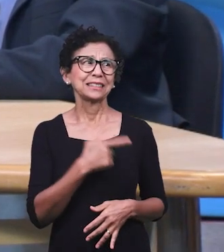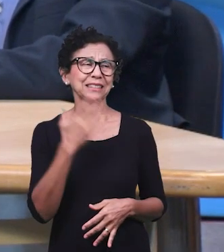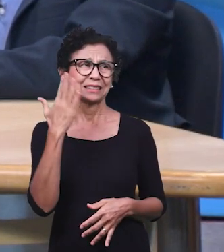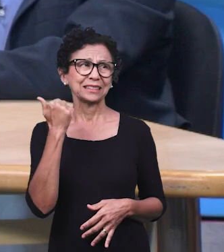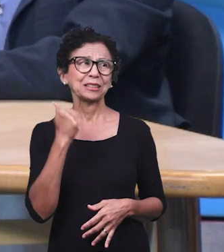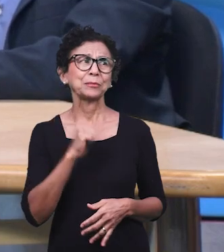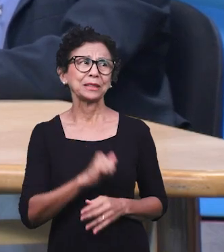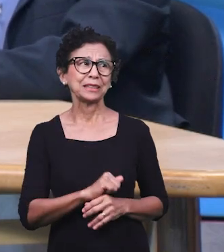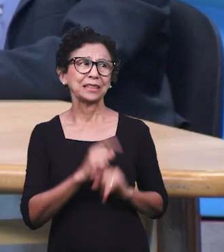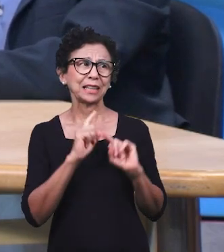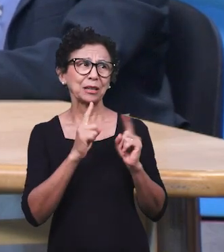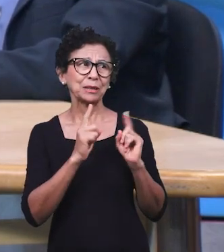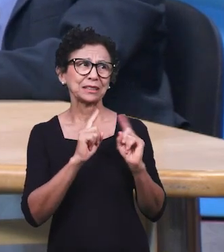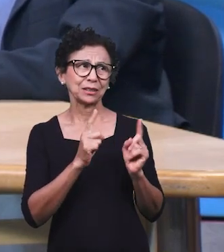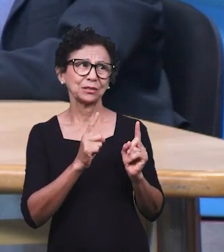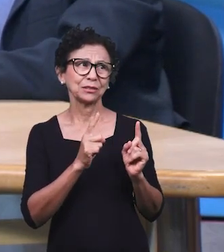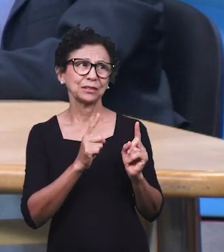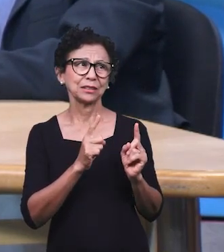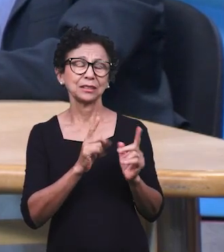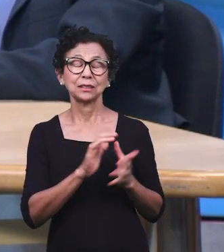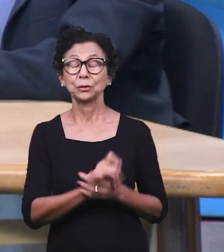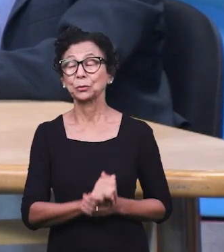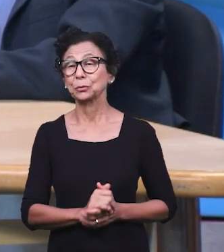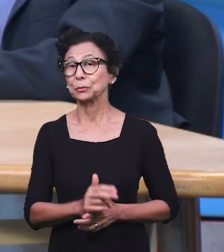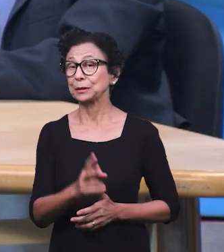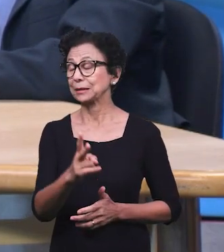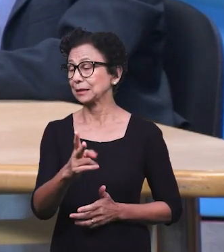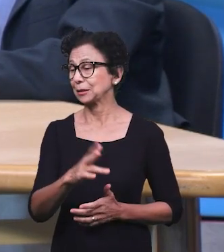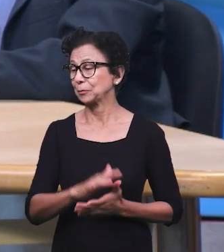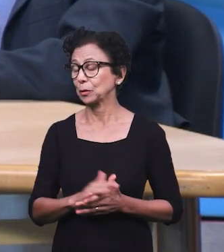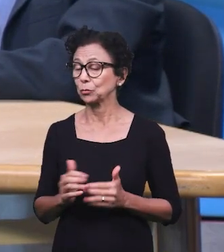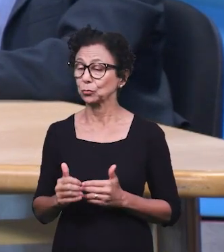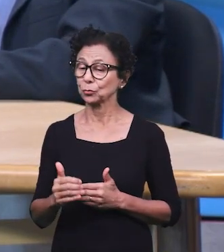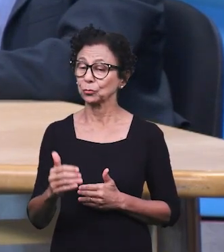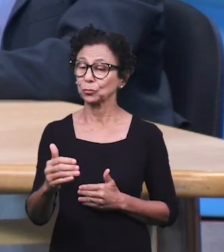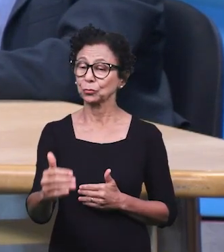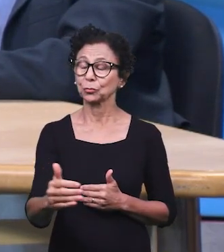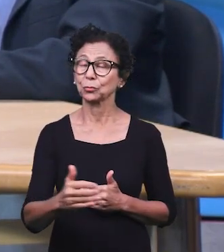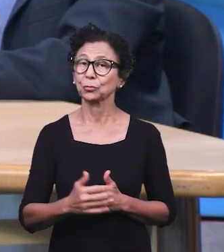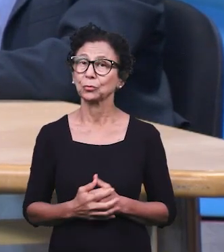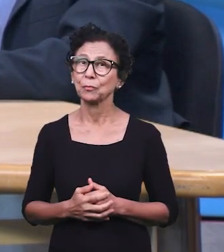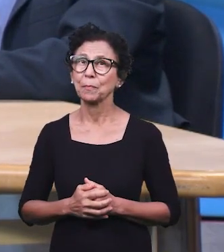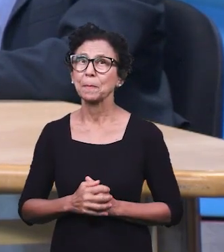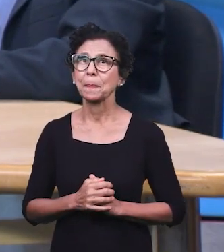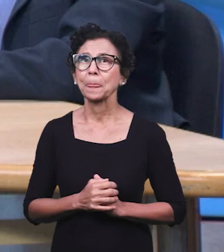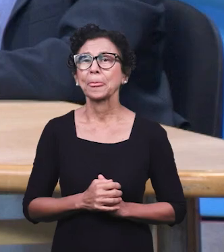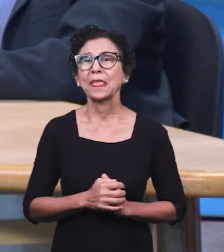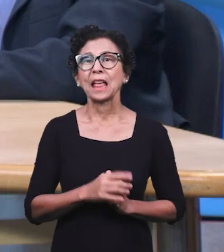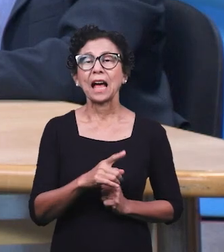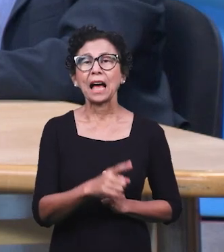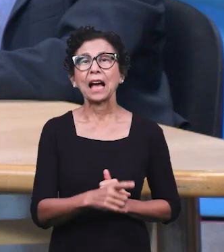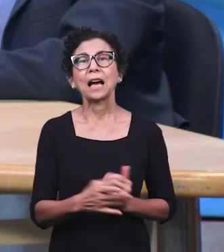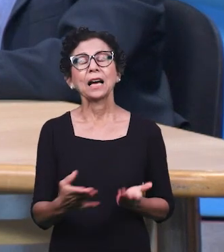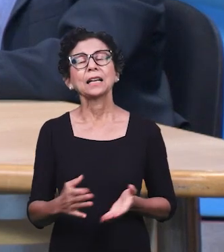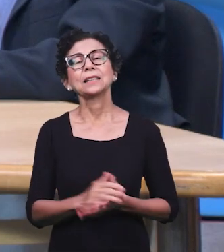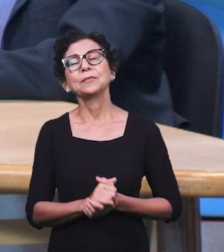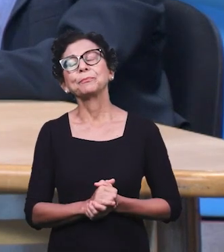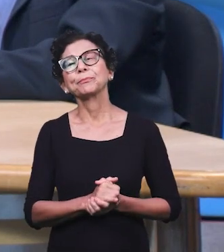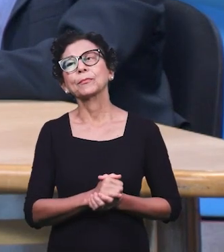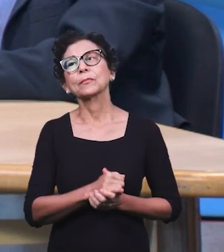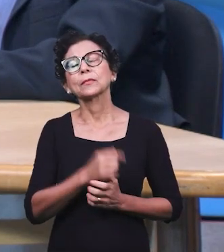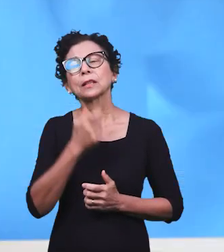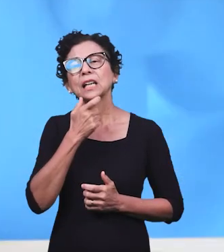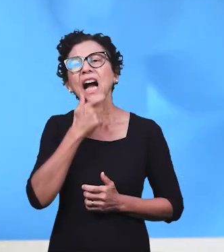dentistas, essas queixas. É rotineiro, né? E o pior é quando o paciente fala que não está doendo, não